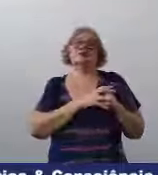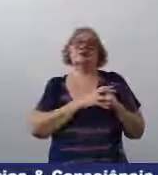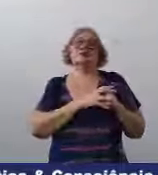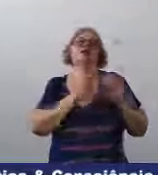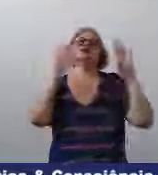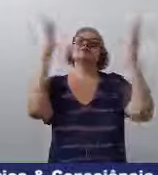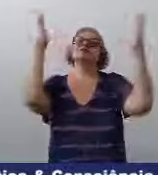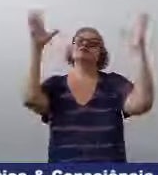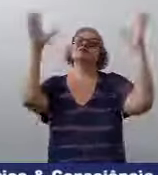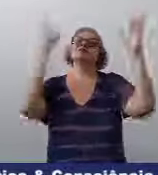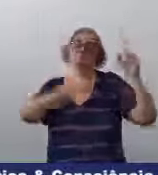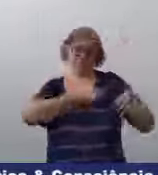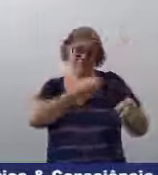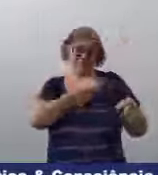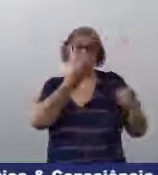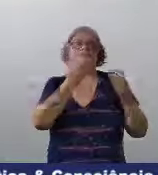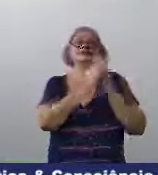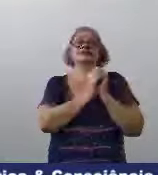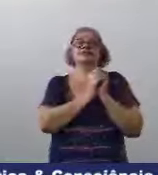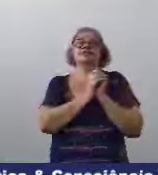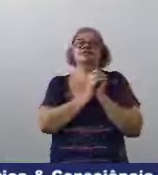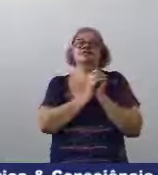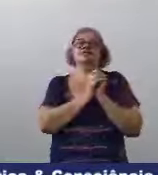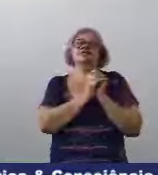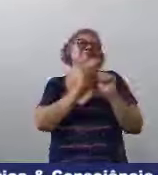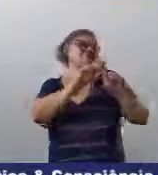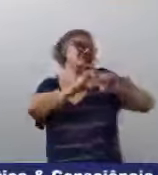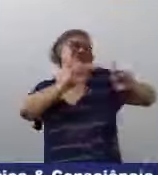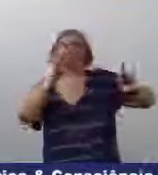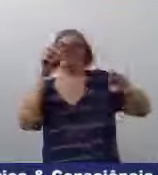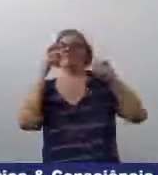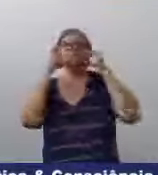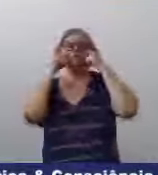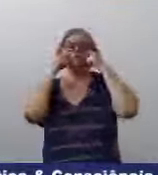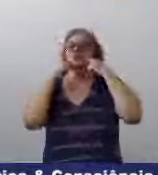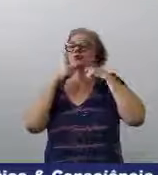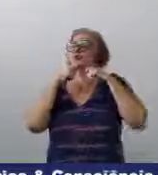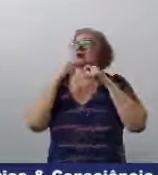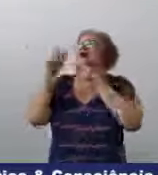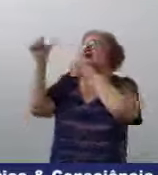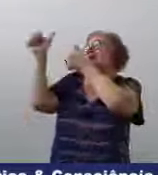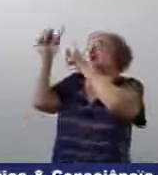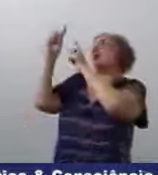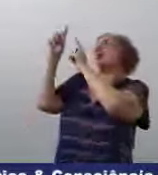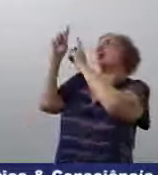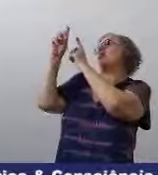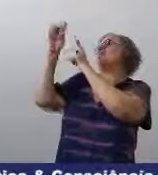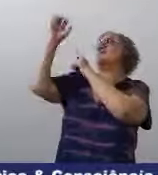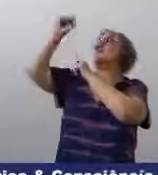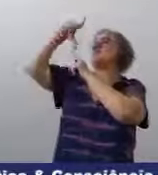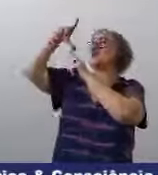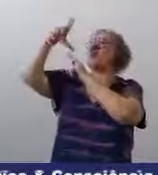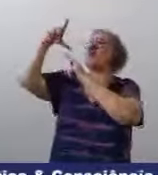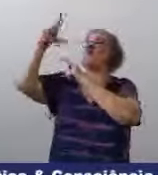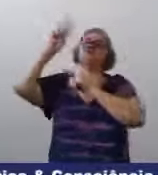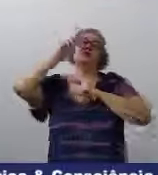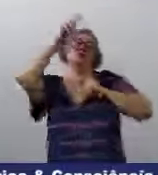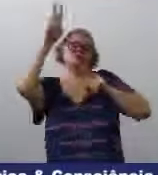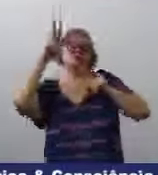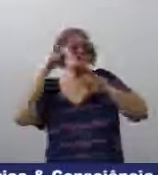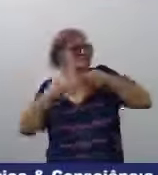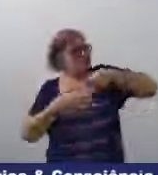Nós celebramos a alegria de viver. E ao invés de chorarmos diante do sol muito